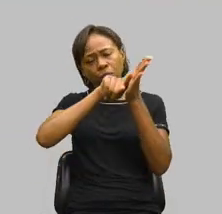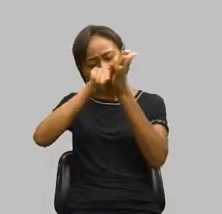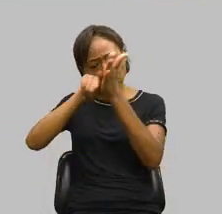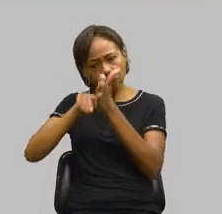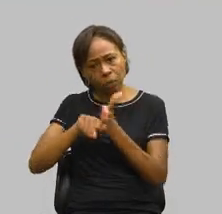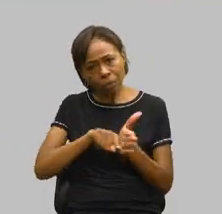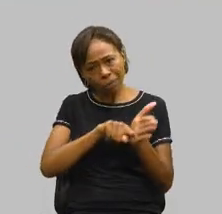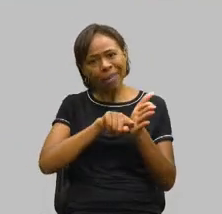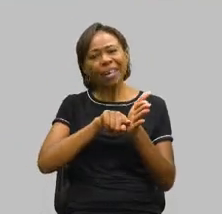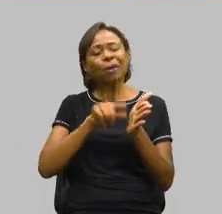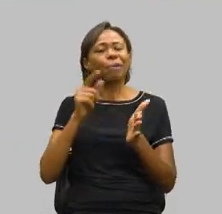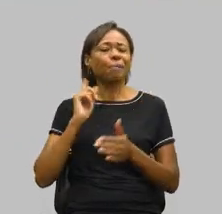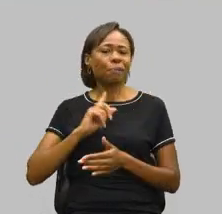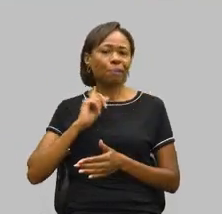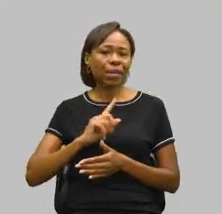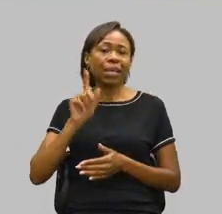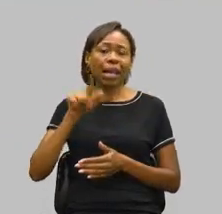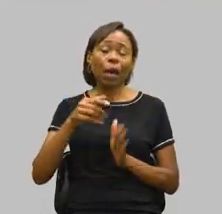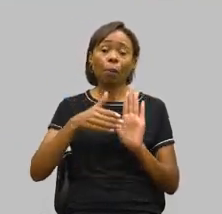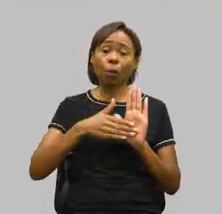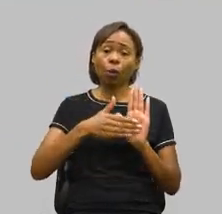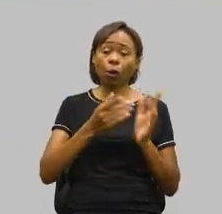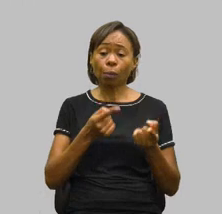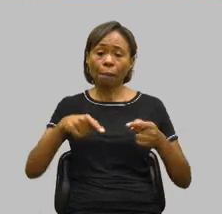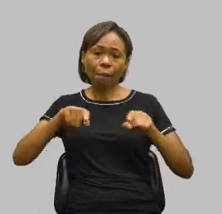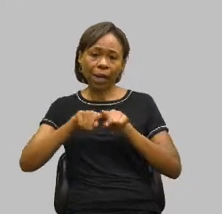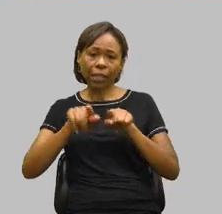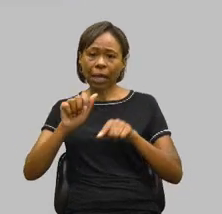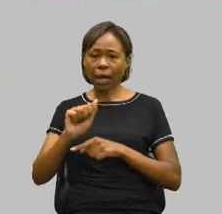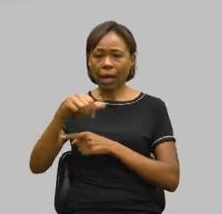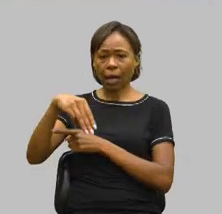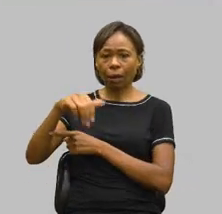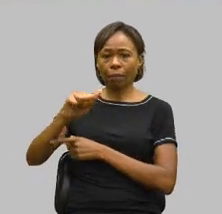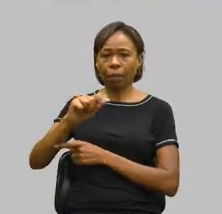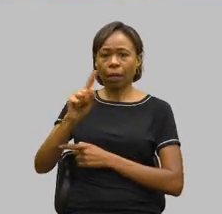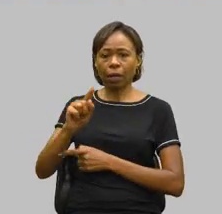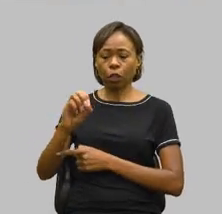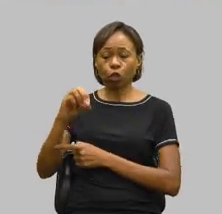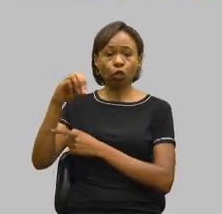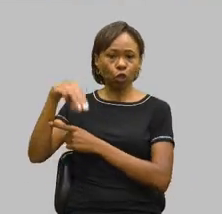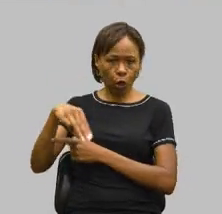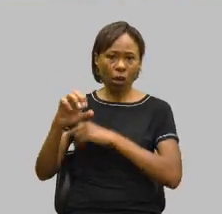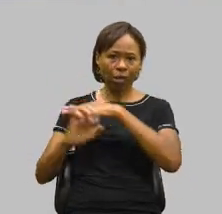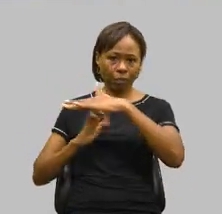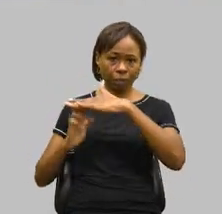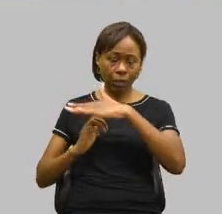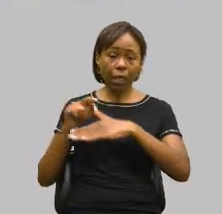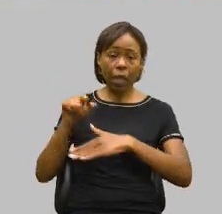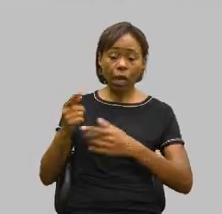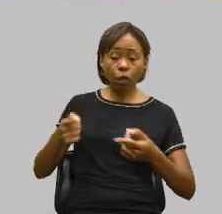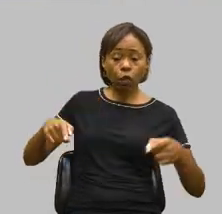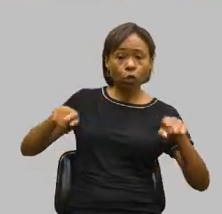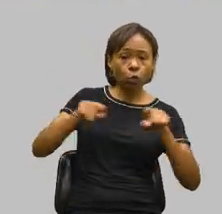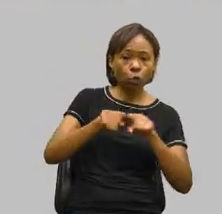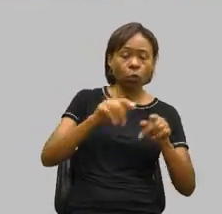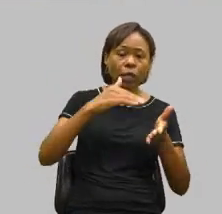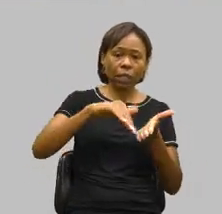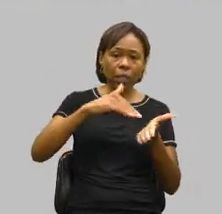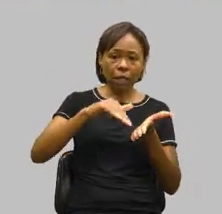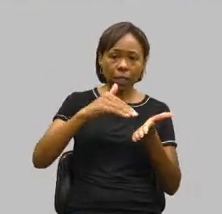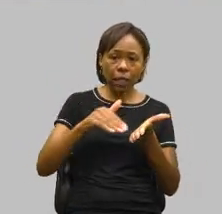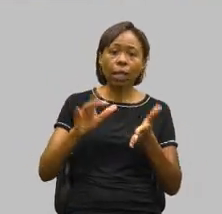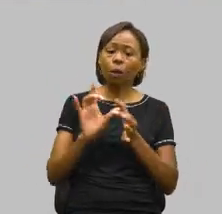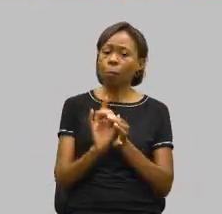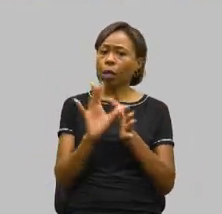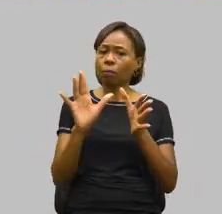programa junto a Amazon a empresa Amazon ela construiu junto com a cedes e disponibilizou o mapeamento